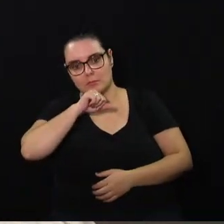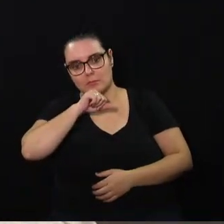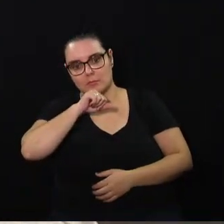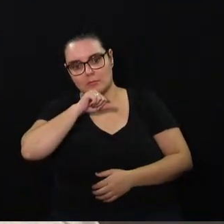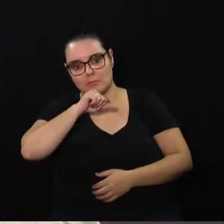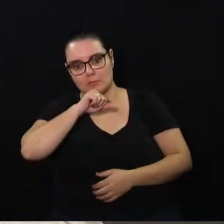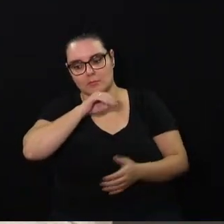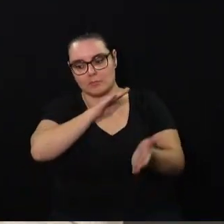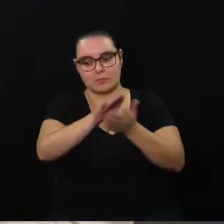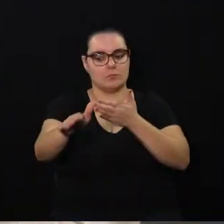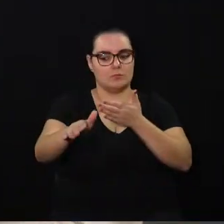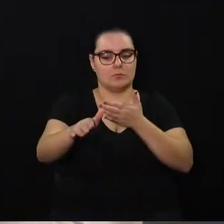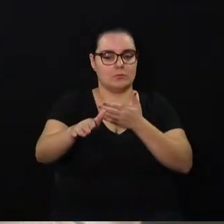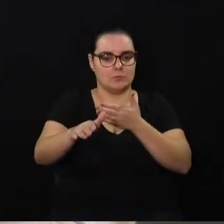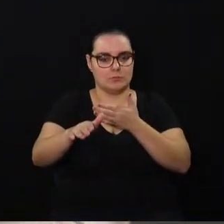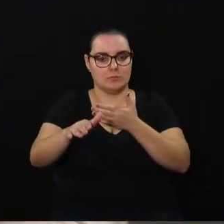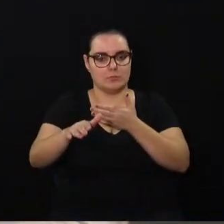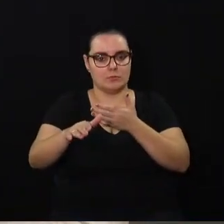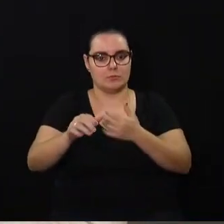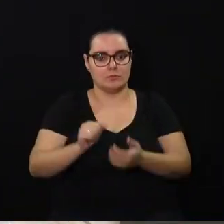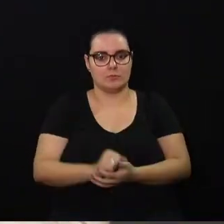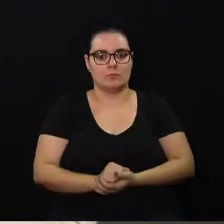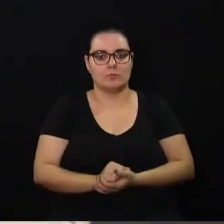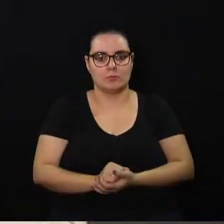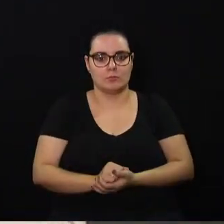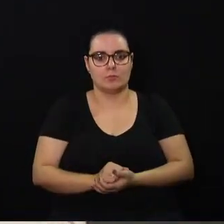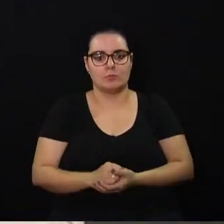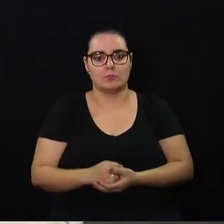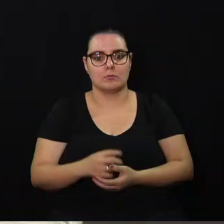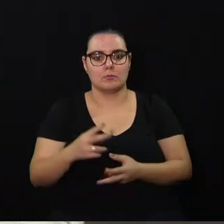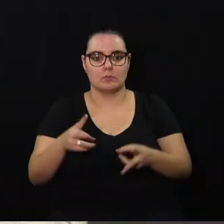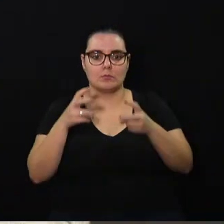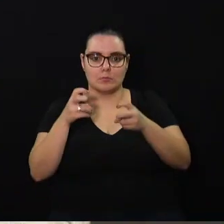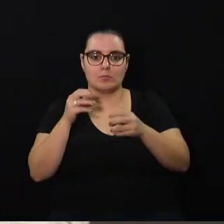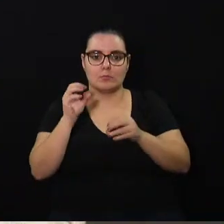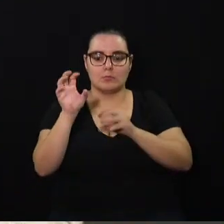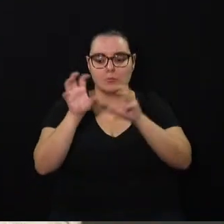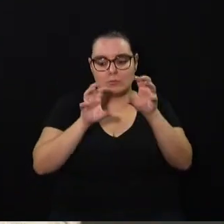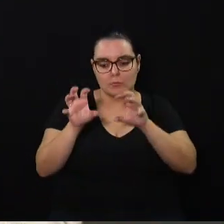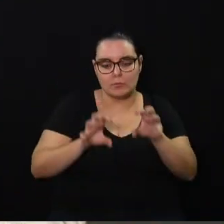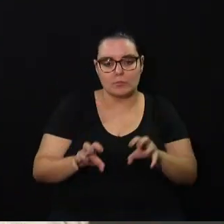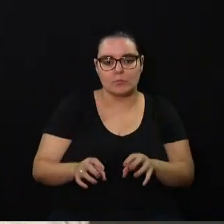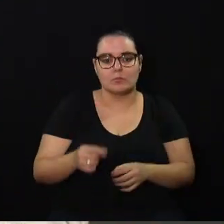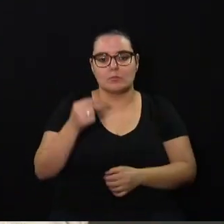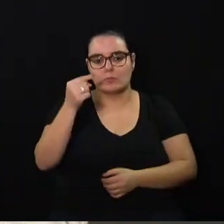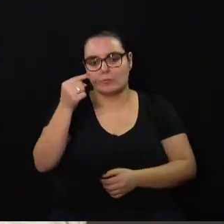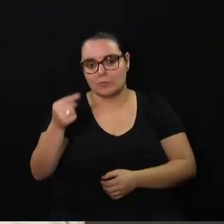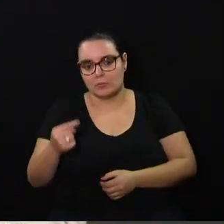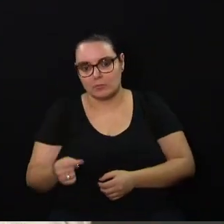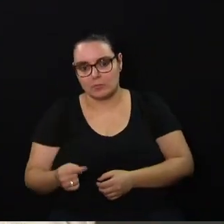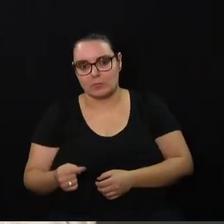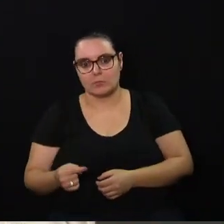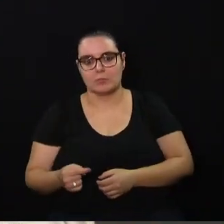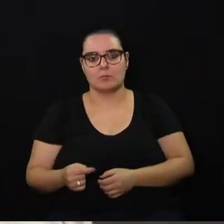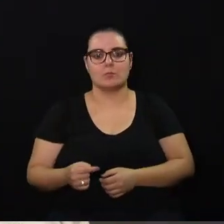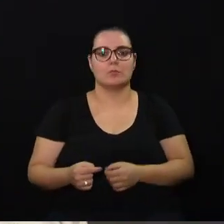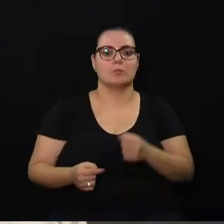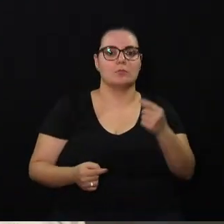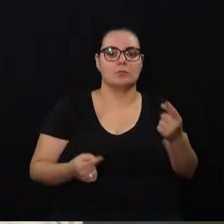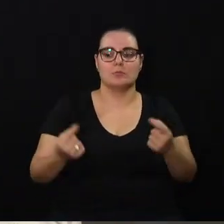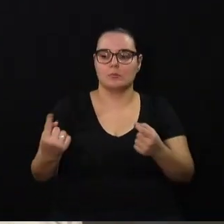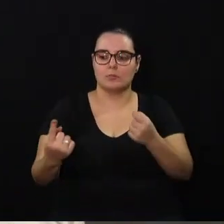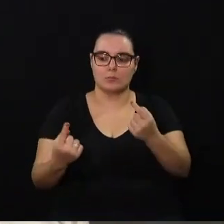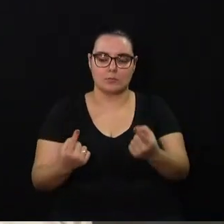meio da rua então olha como a gente monta cada cada registro cada necessidade de cada